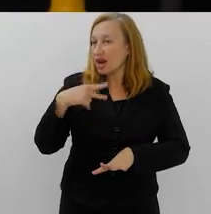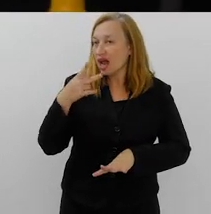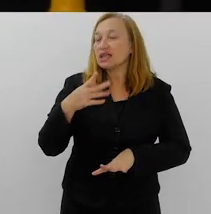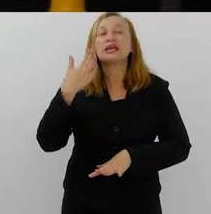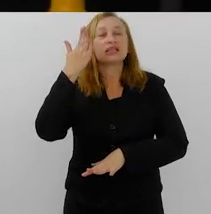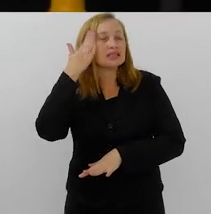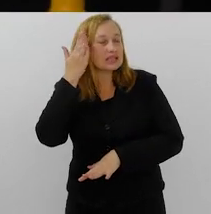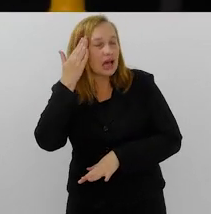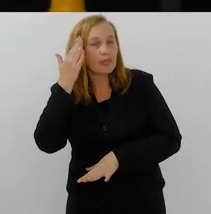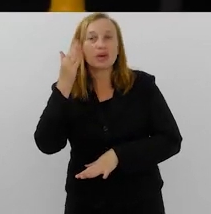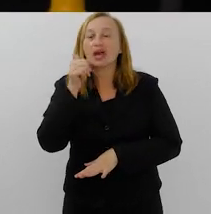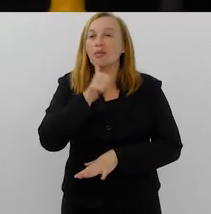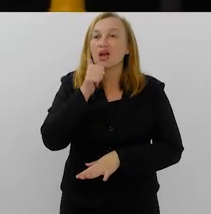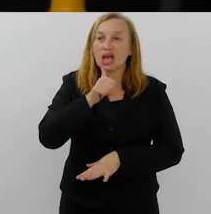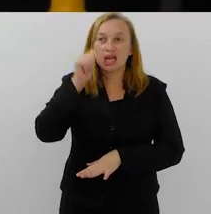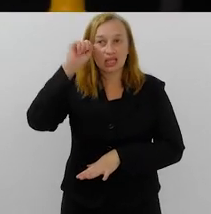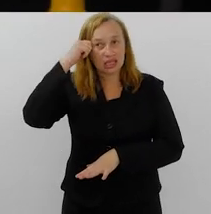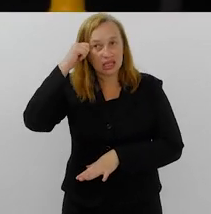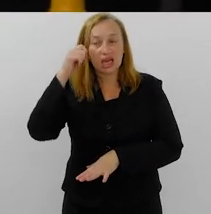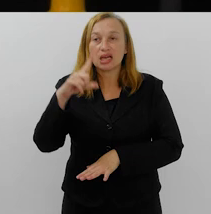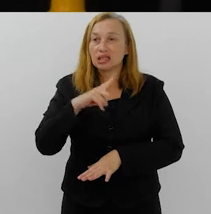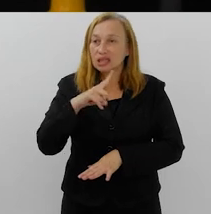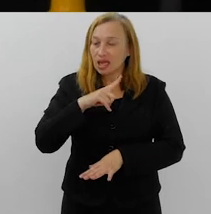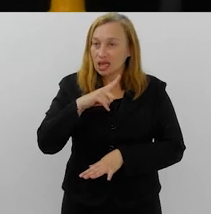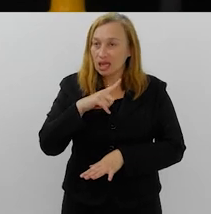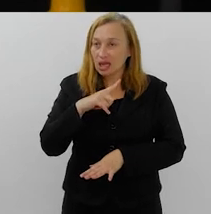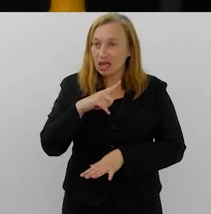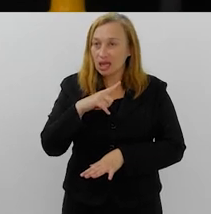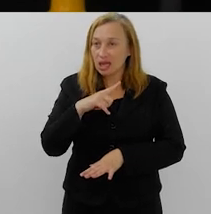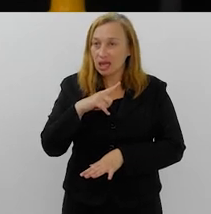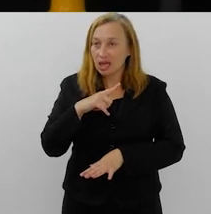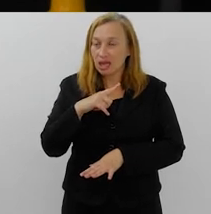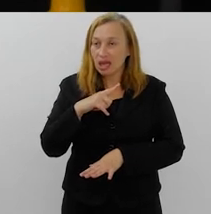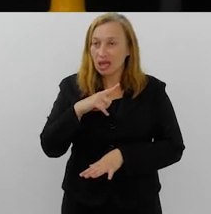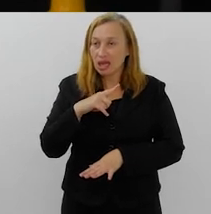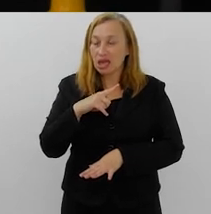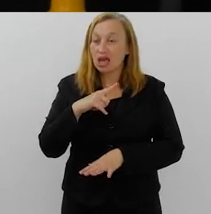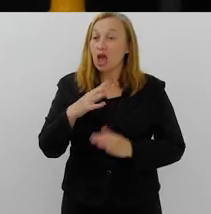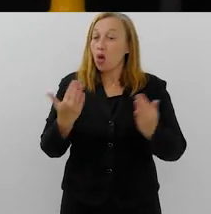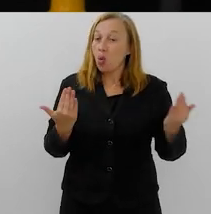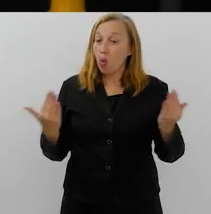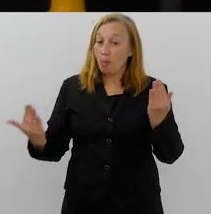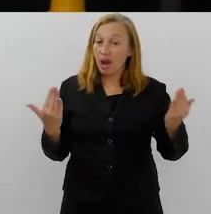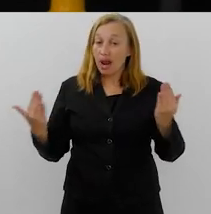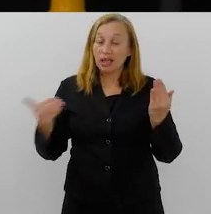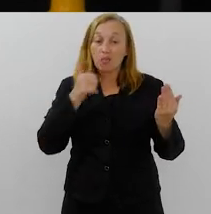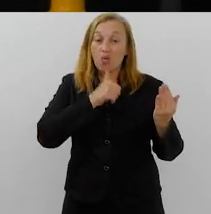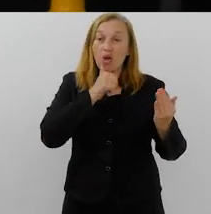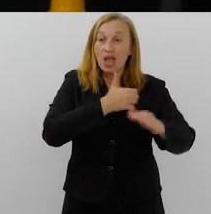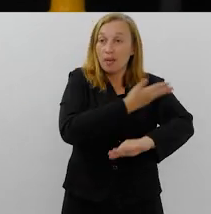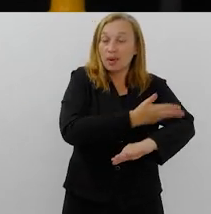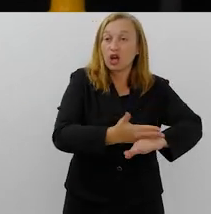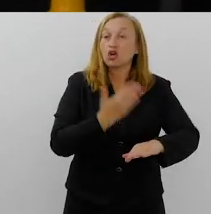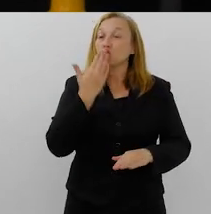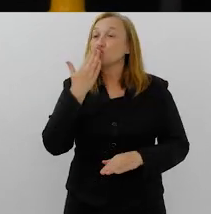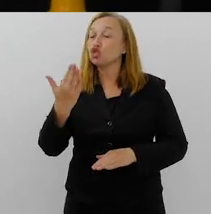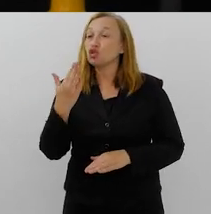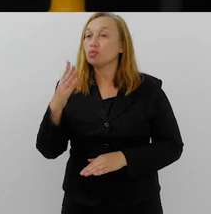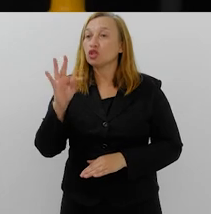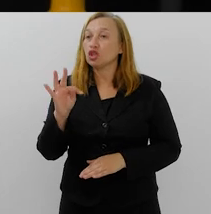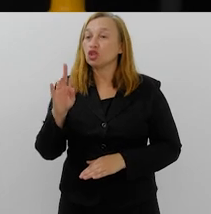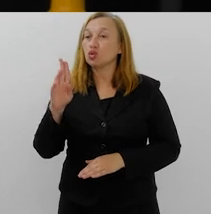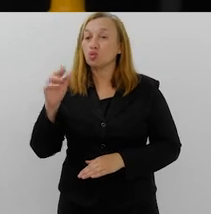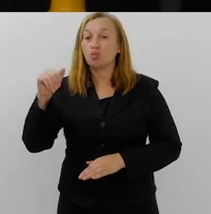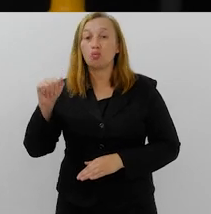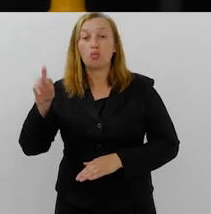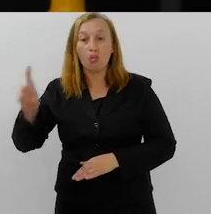eh sabe--se que as mulheres negras TM uma maior incidência quando comparadas às mulheres brancas de um